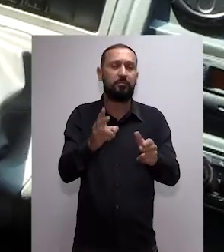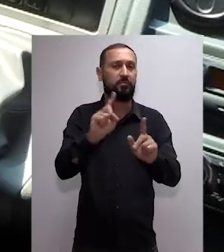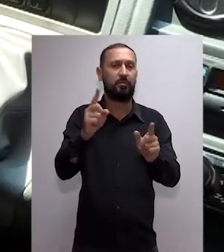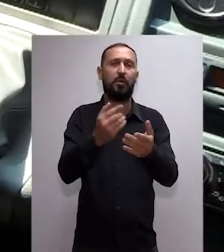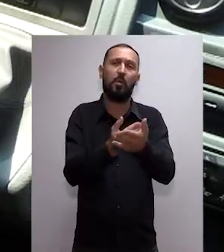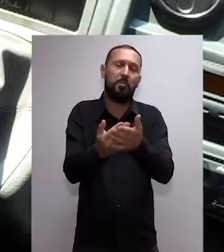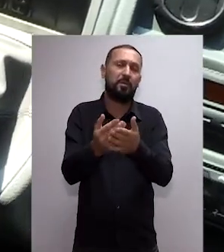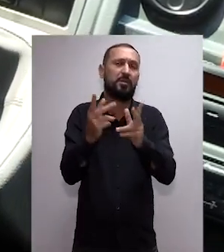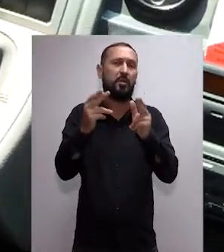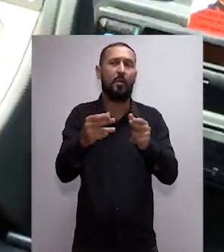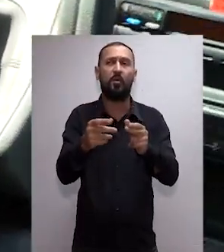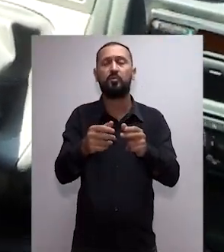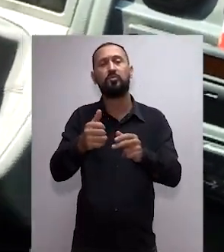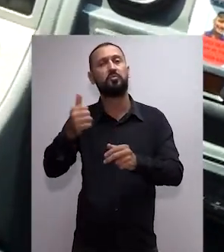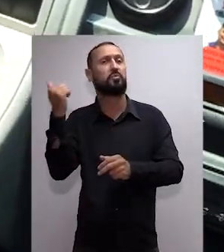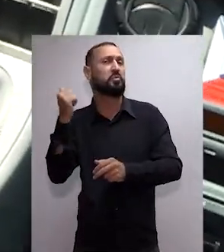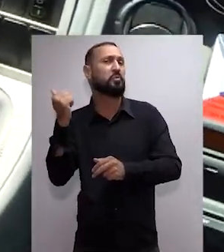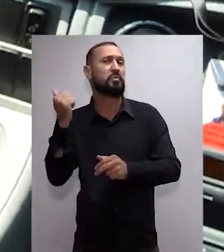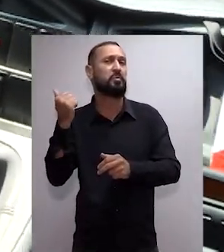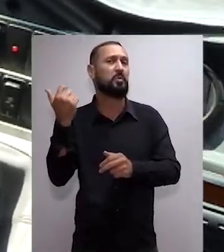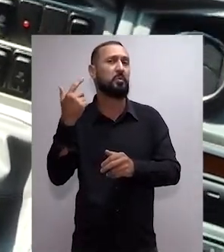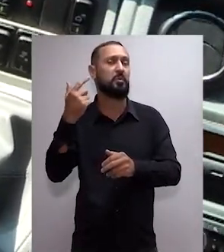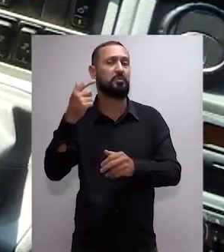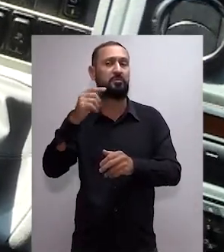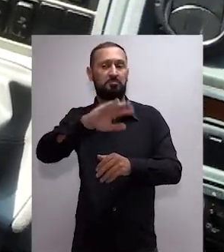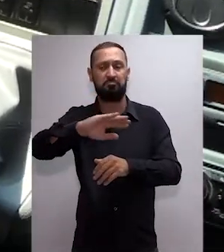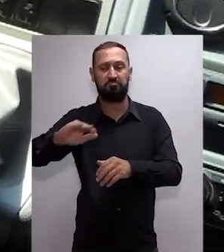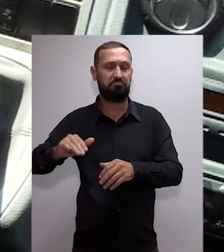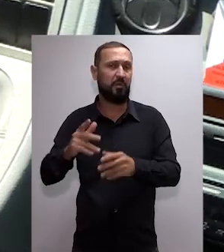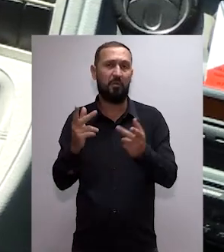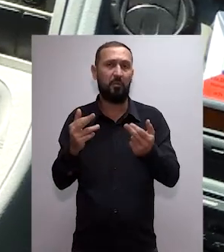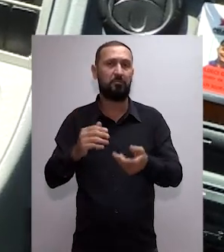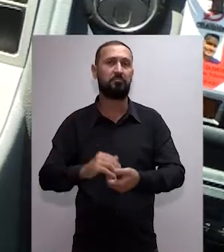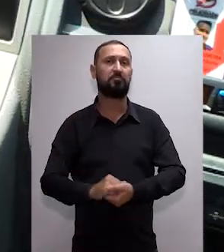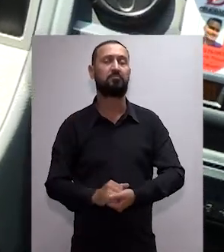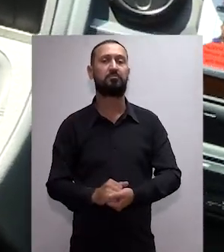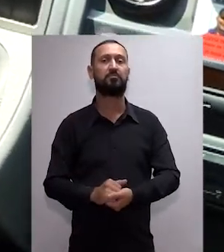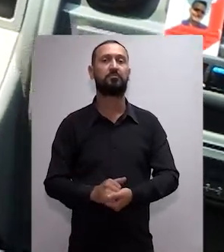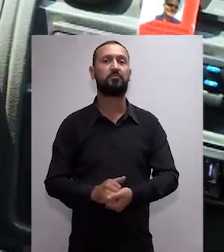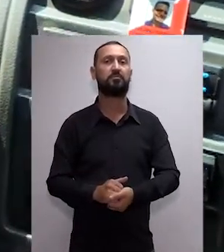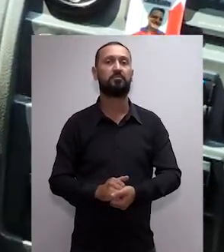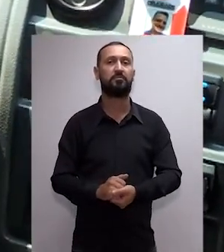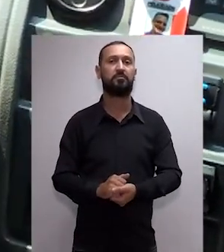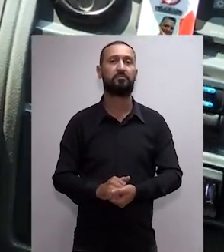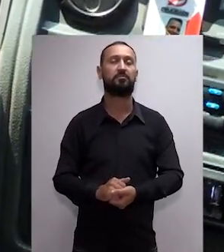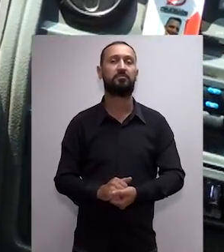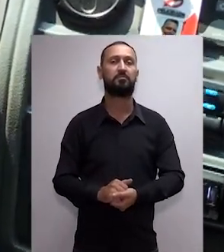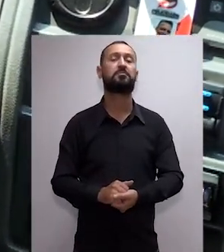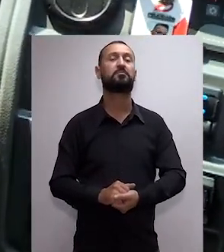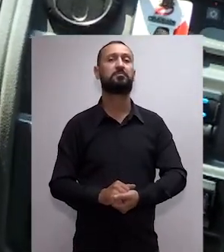como na garagem de ré. Show de bola.